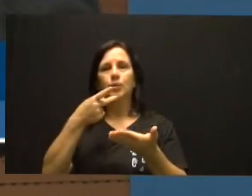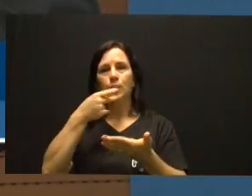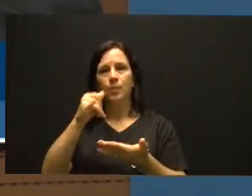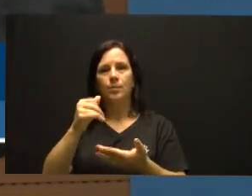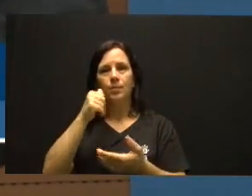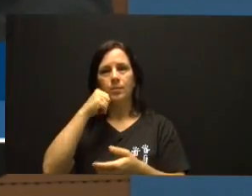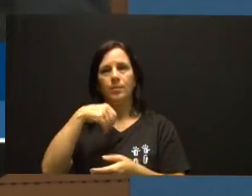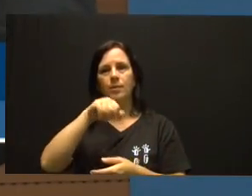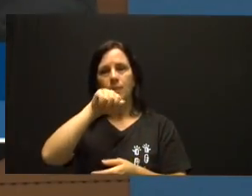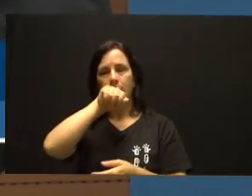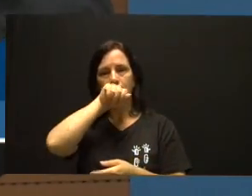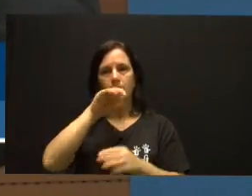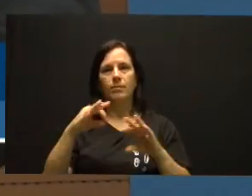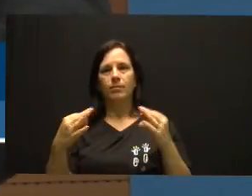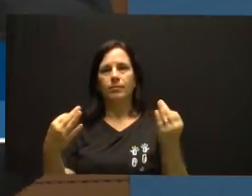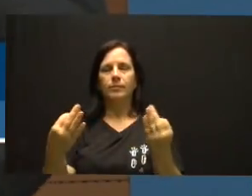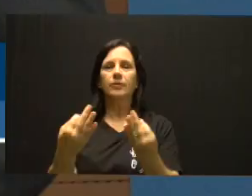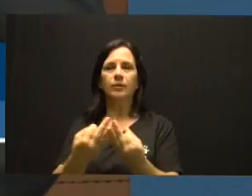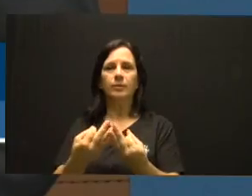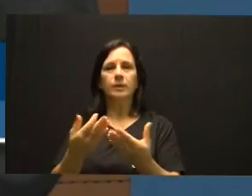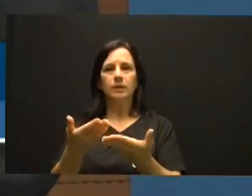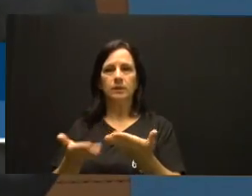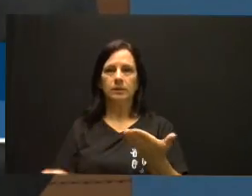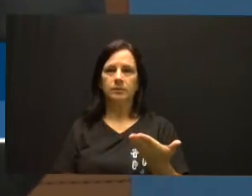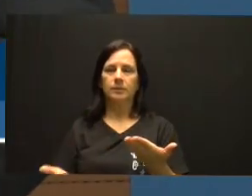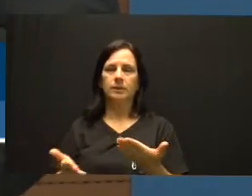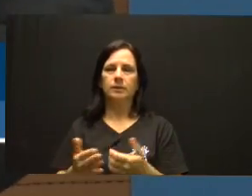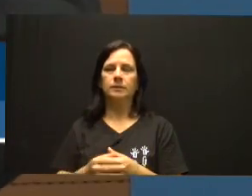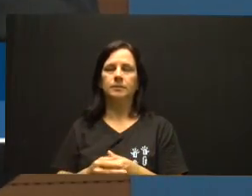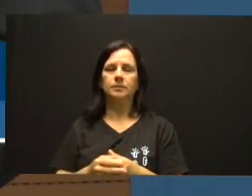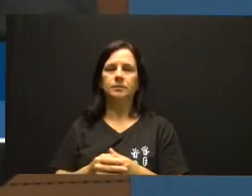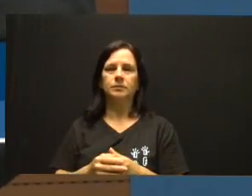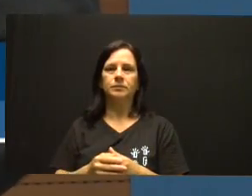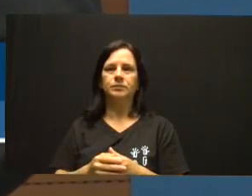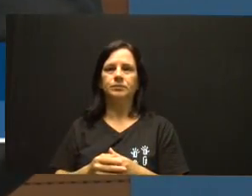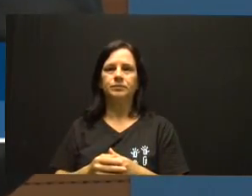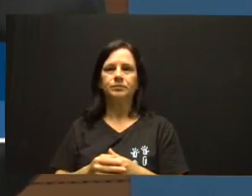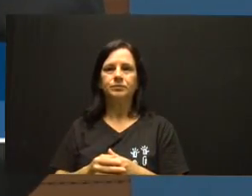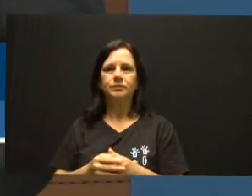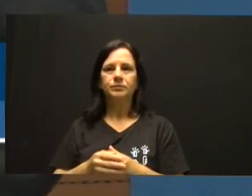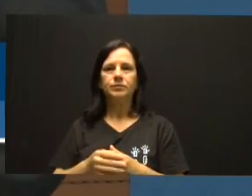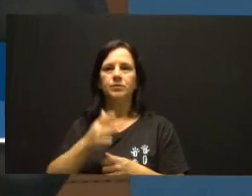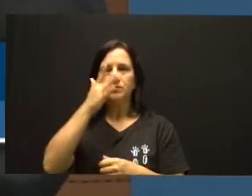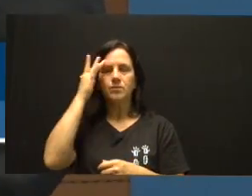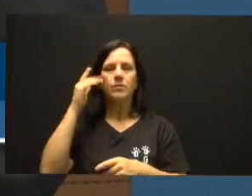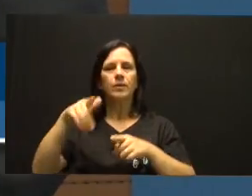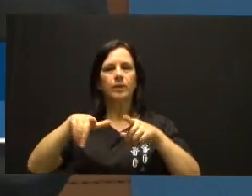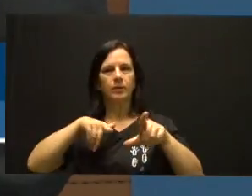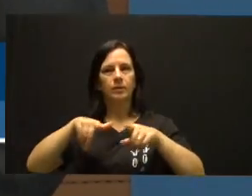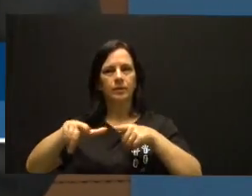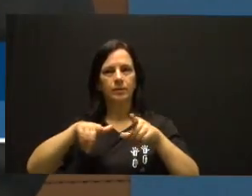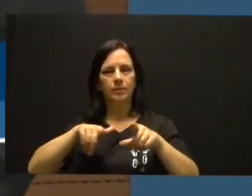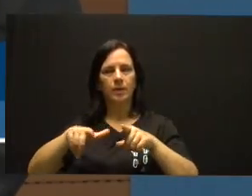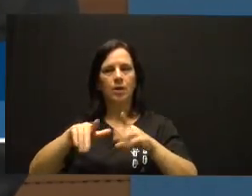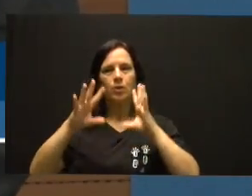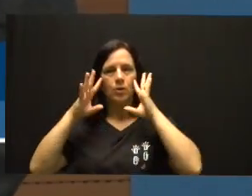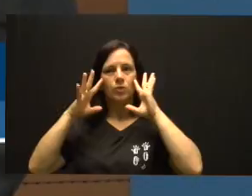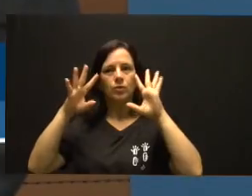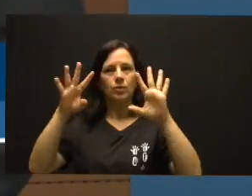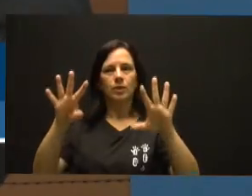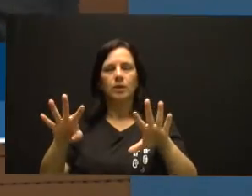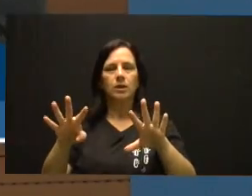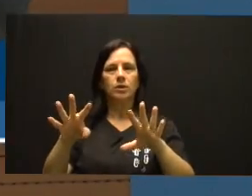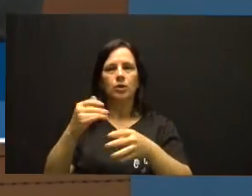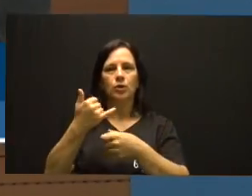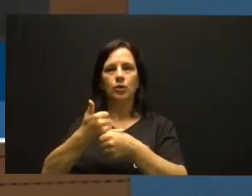caso, entre essa guerra de fogo, quem está perdendo, além da população, é o trabalhador, o pai e a mãe de família. Então, eu peço atenção